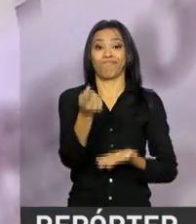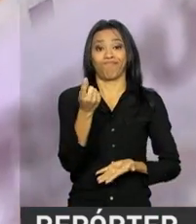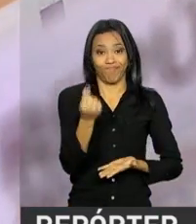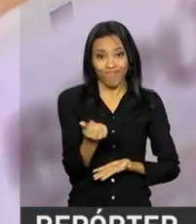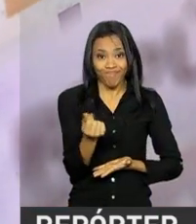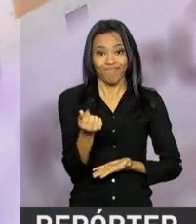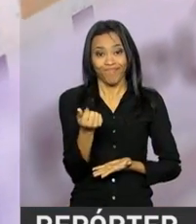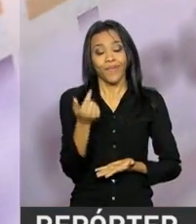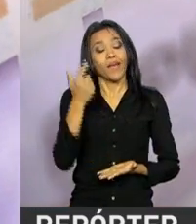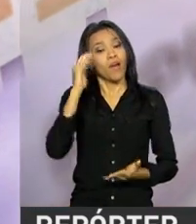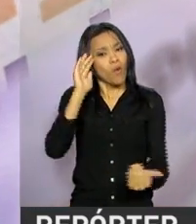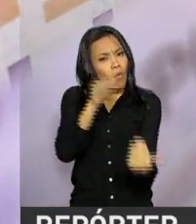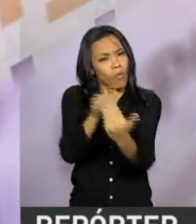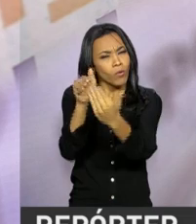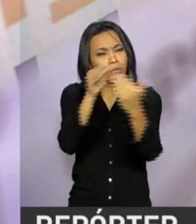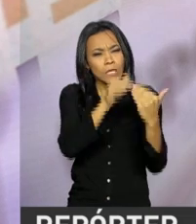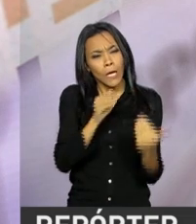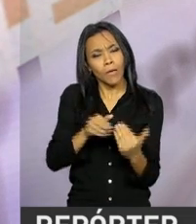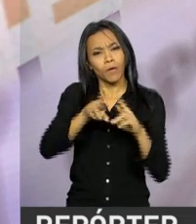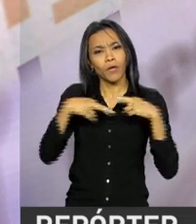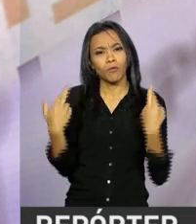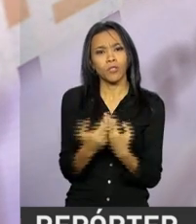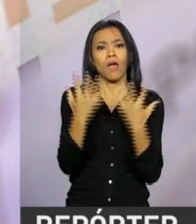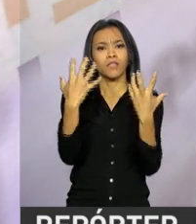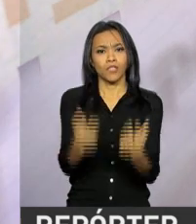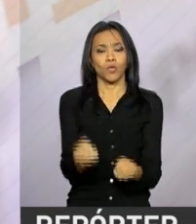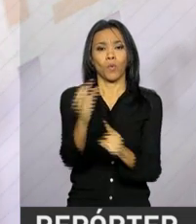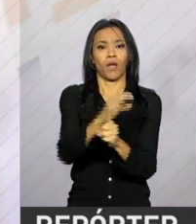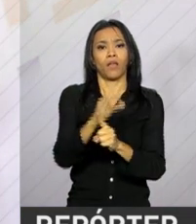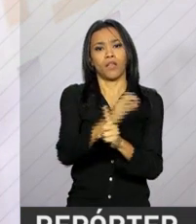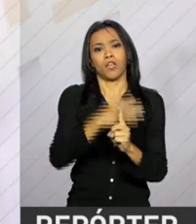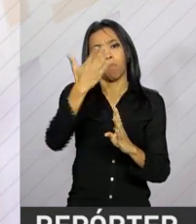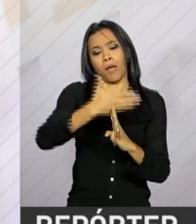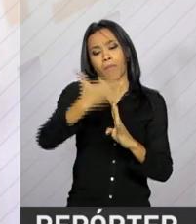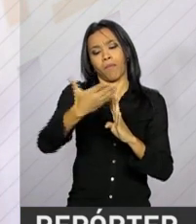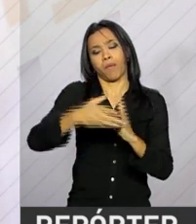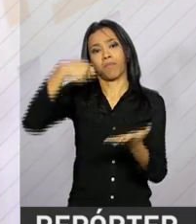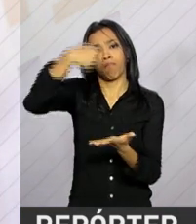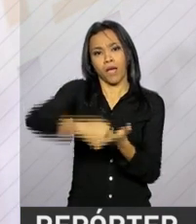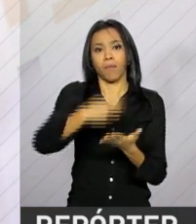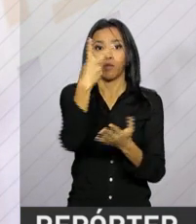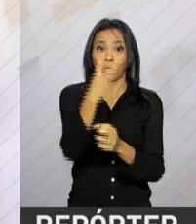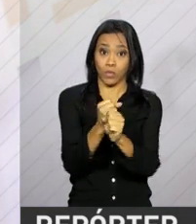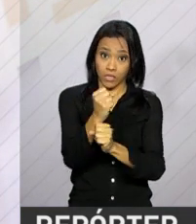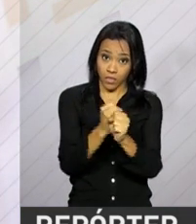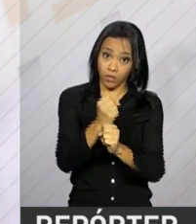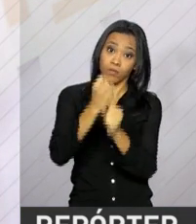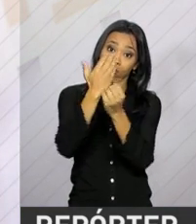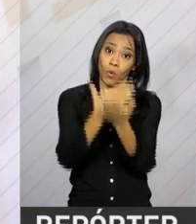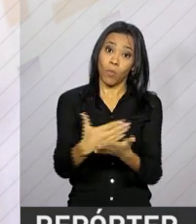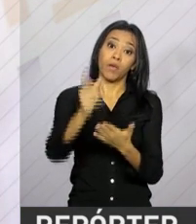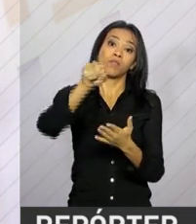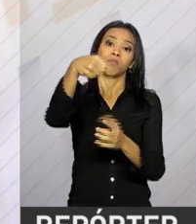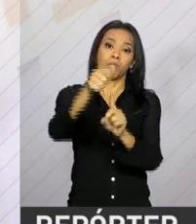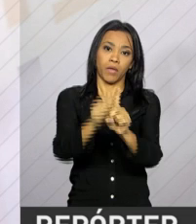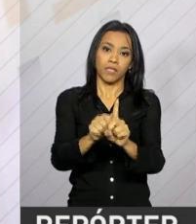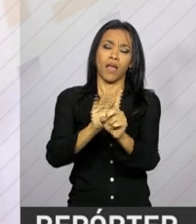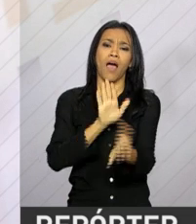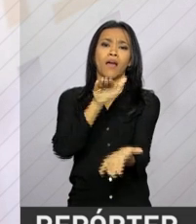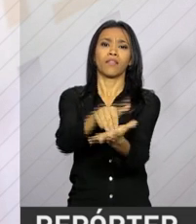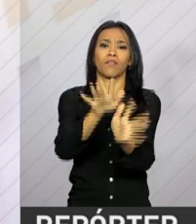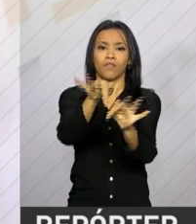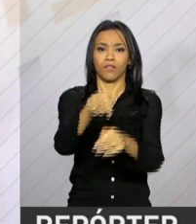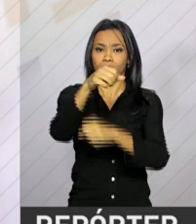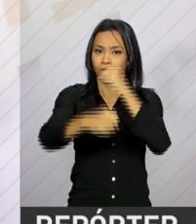consenso o governo aceitou um cronograma de pagamento para do anos a partir do mês que vem até o fim do ano